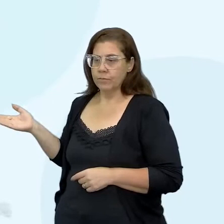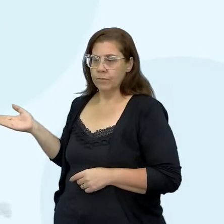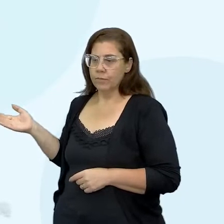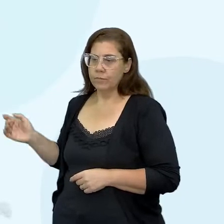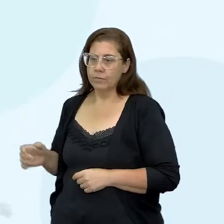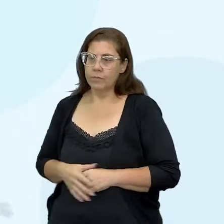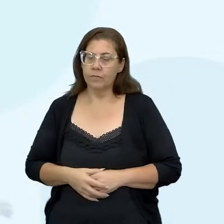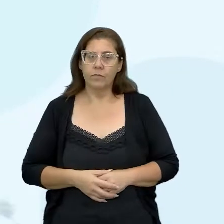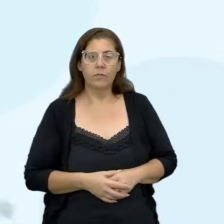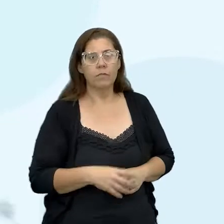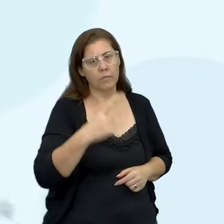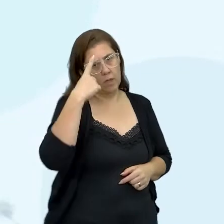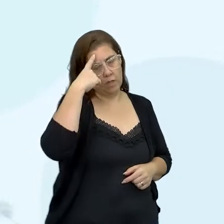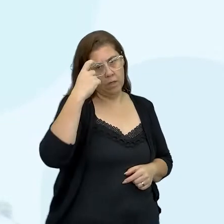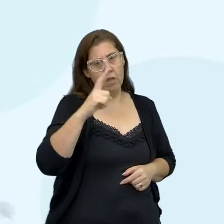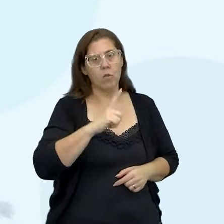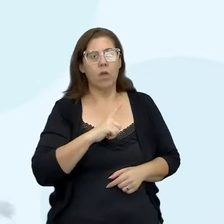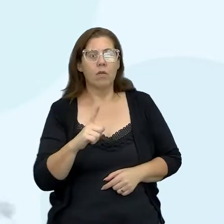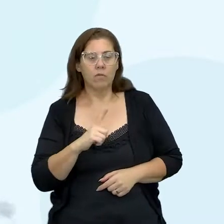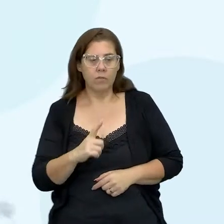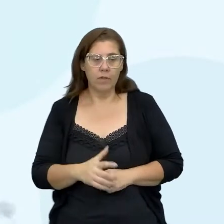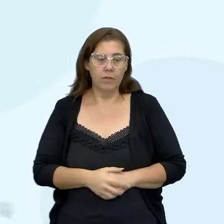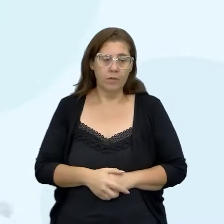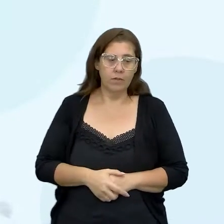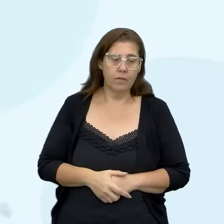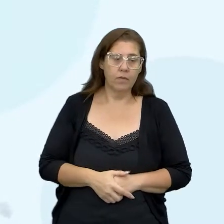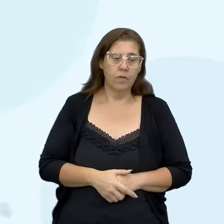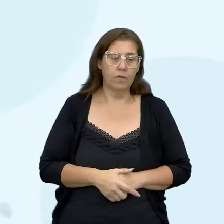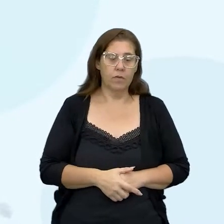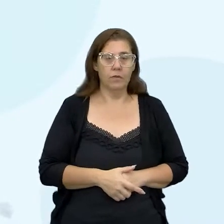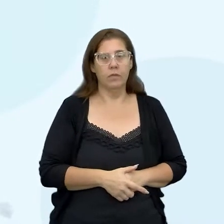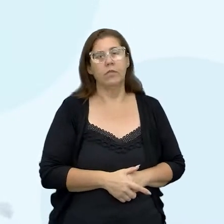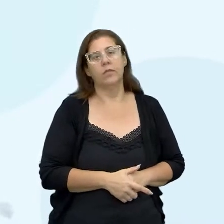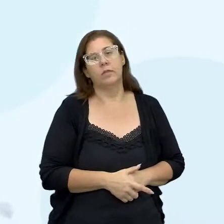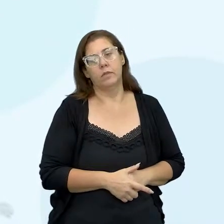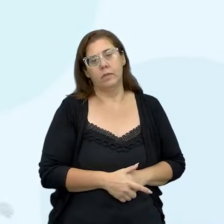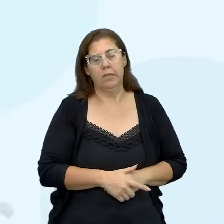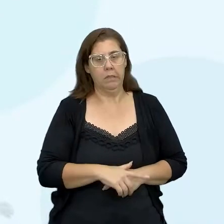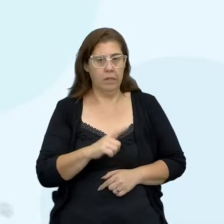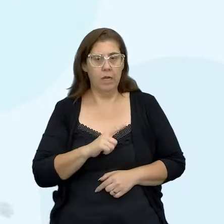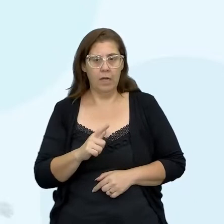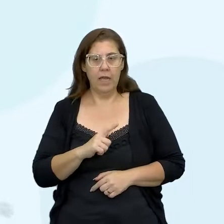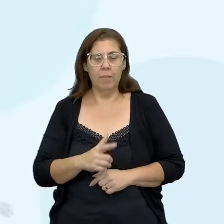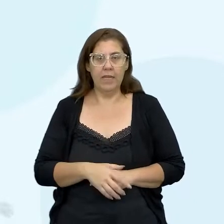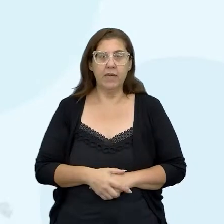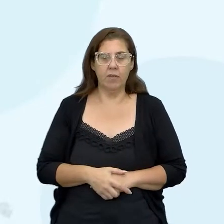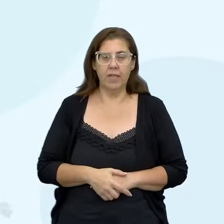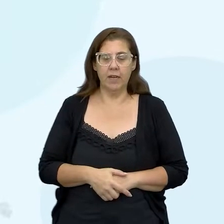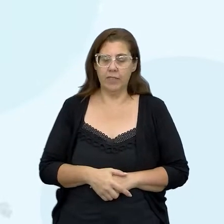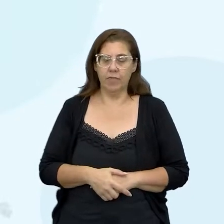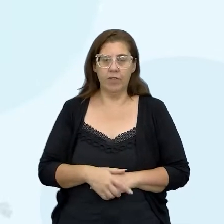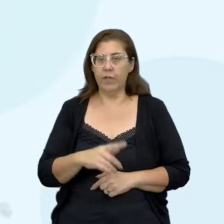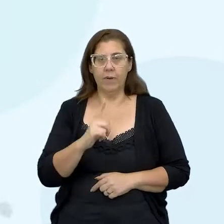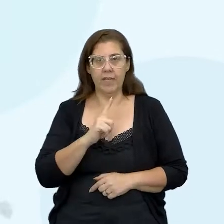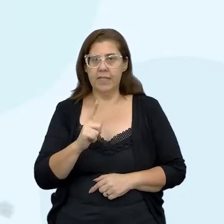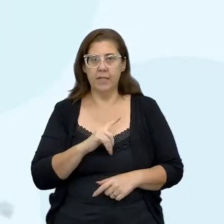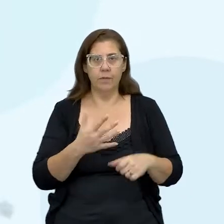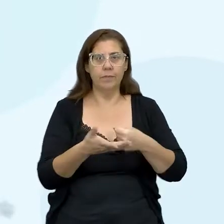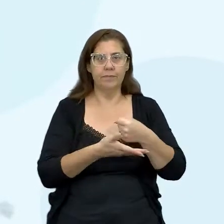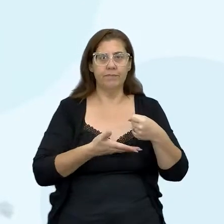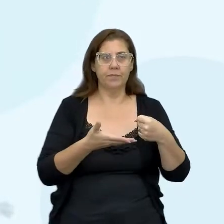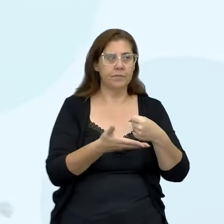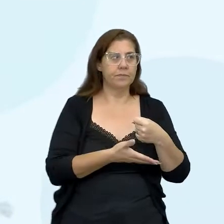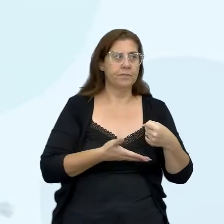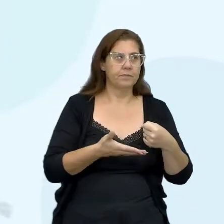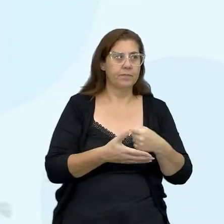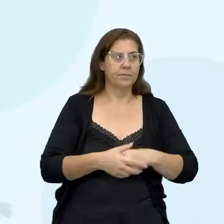World Café. O professor que nos acompanha aí pode pegar essa orientação e tal, mas é basicamente isso que eu já falei para